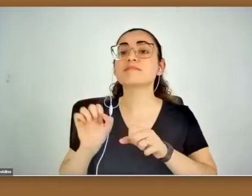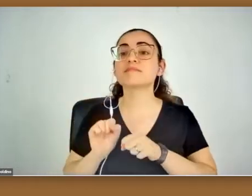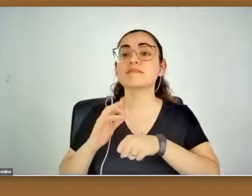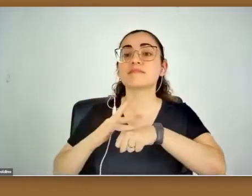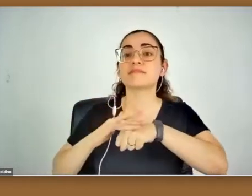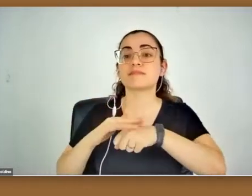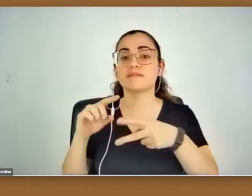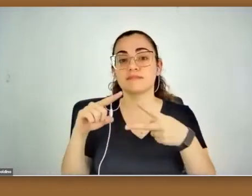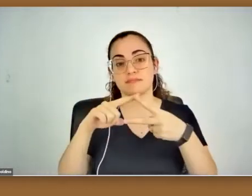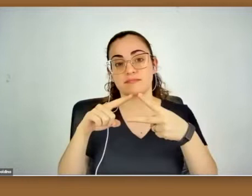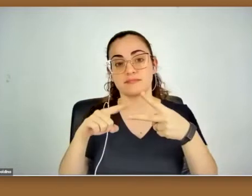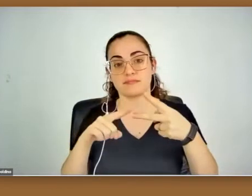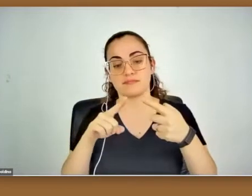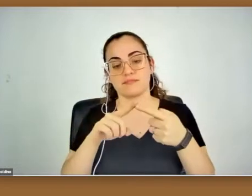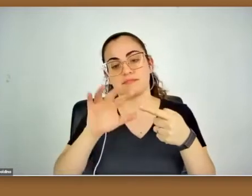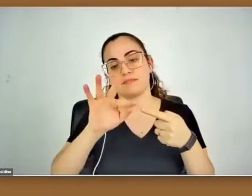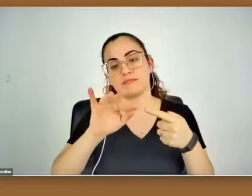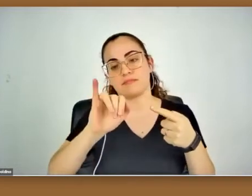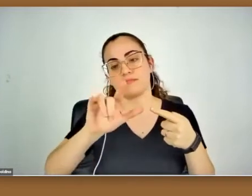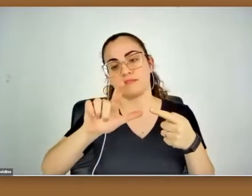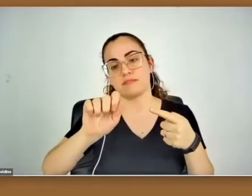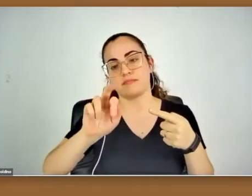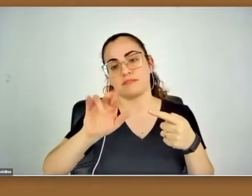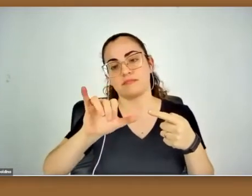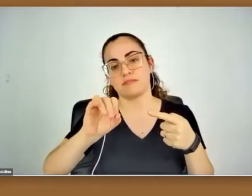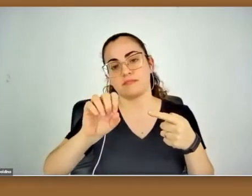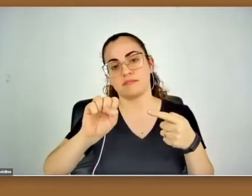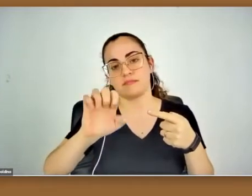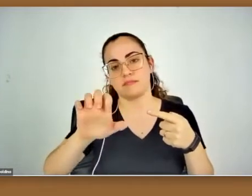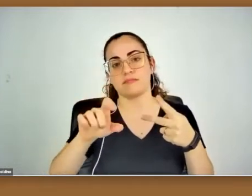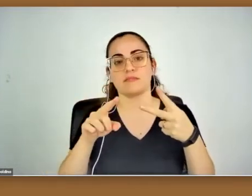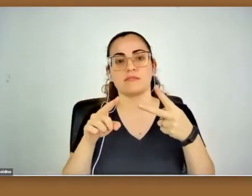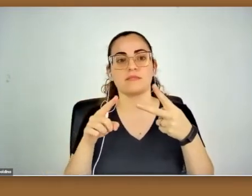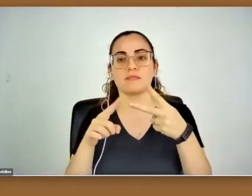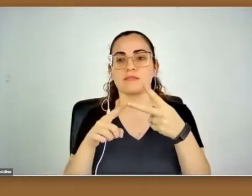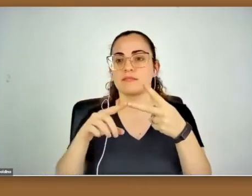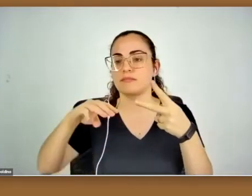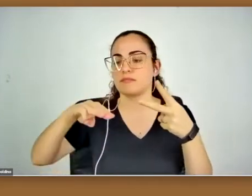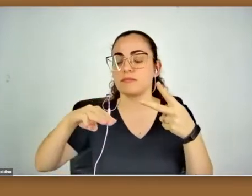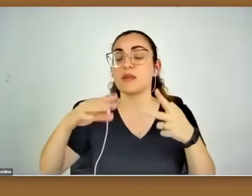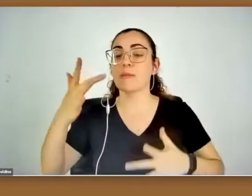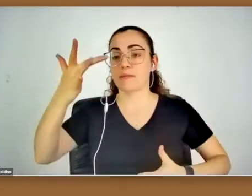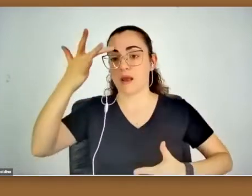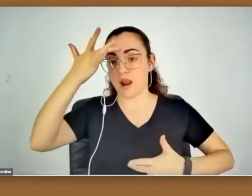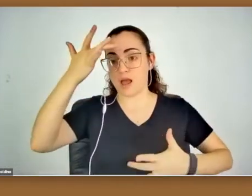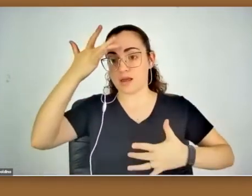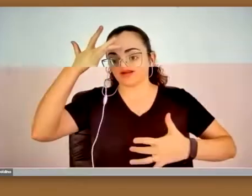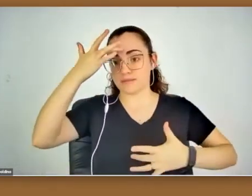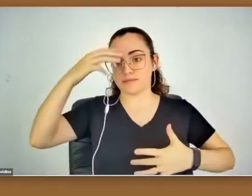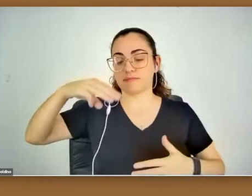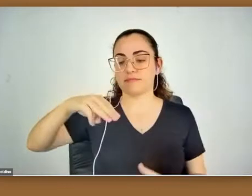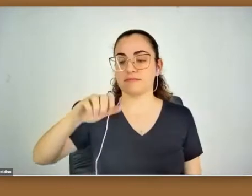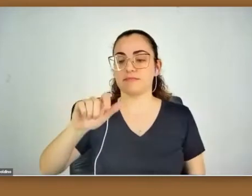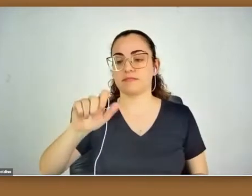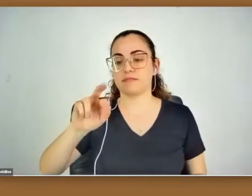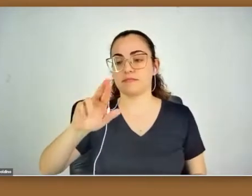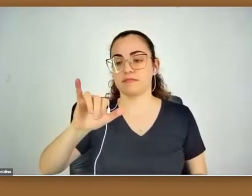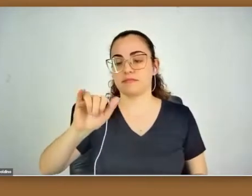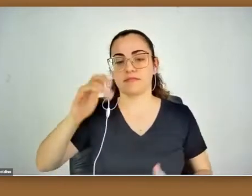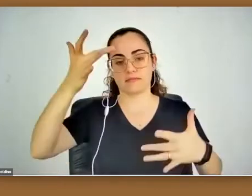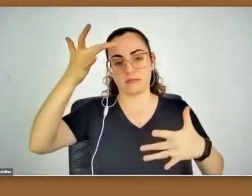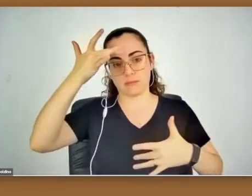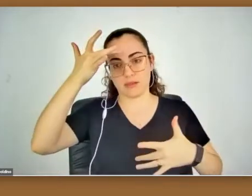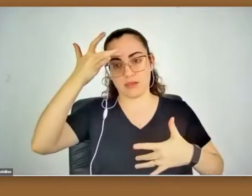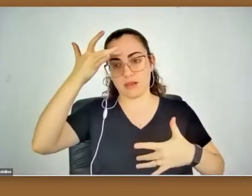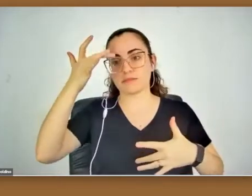falar um pouquinho mais pra frente. A gente tem menos doenças, mas ainda assim uma importância muito grande.